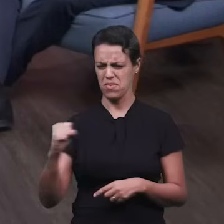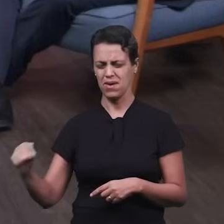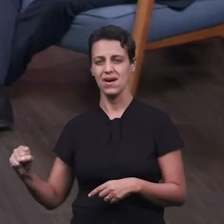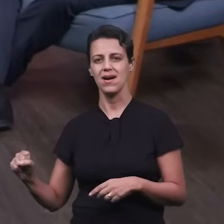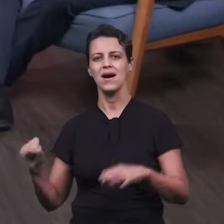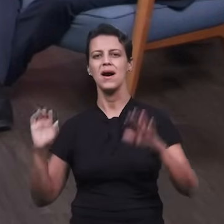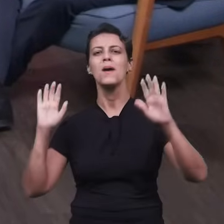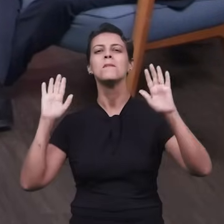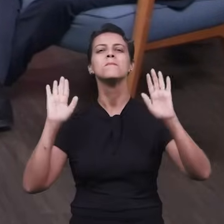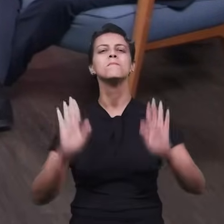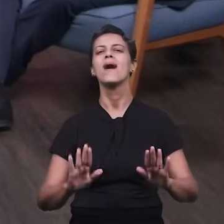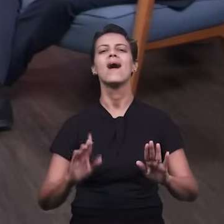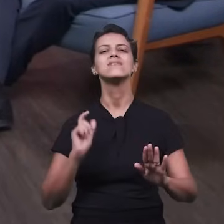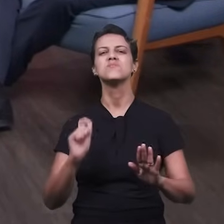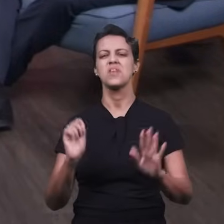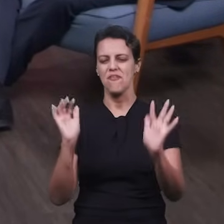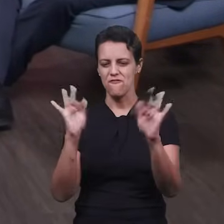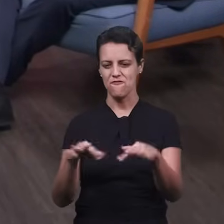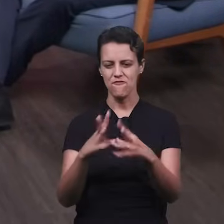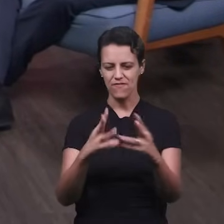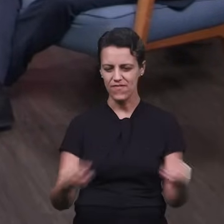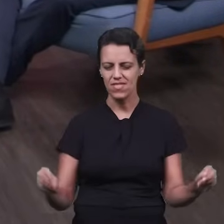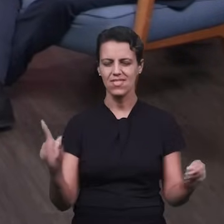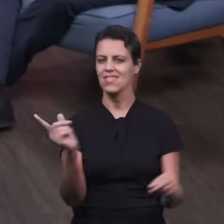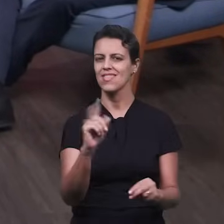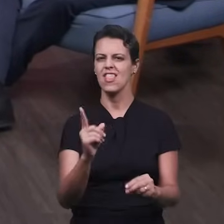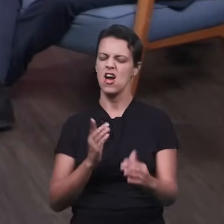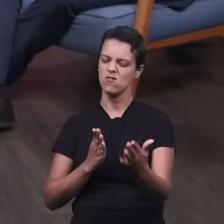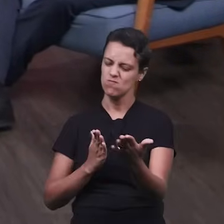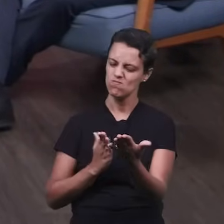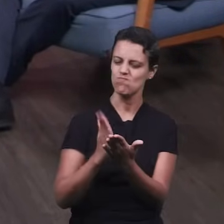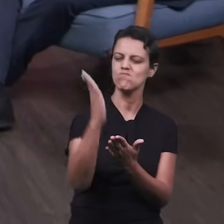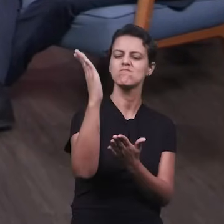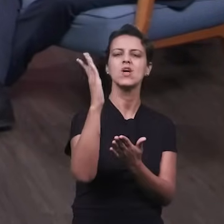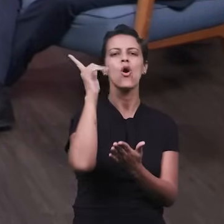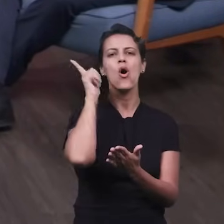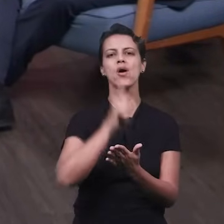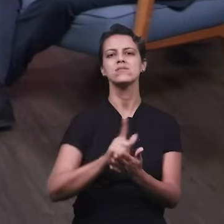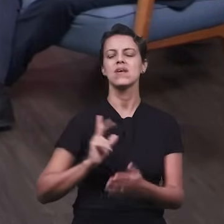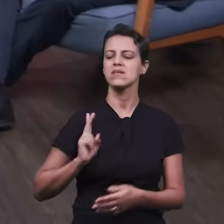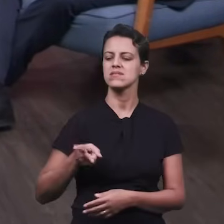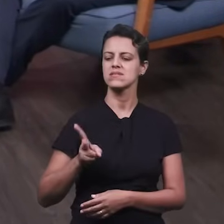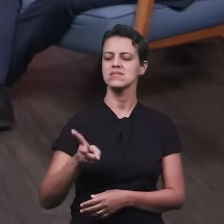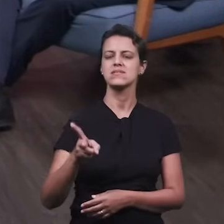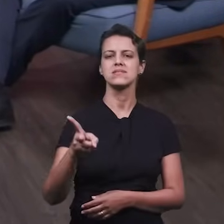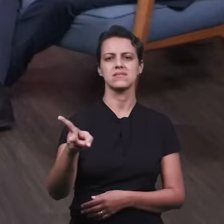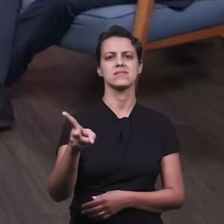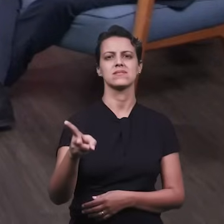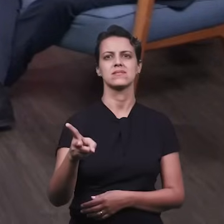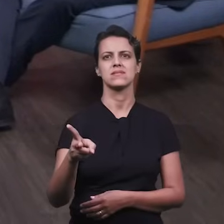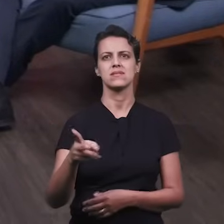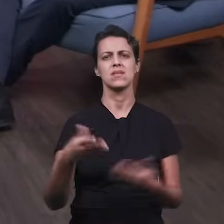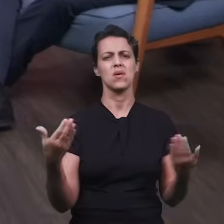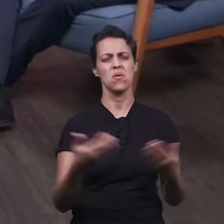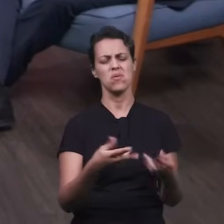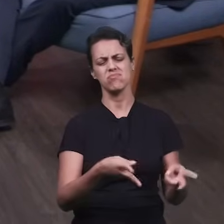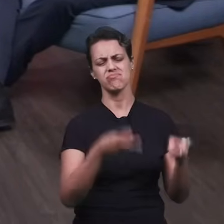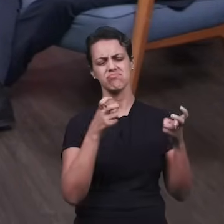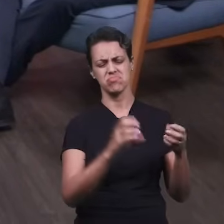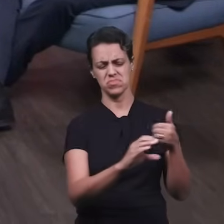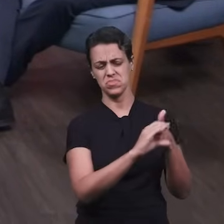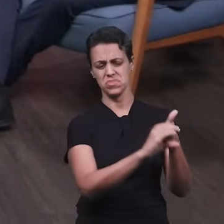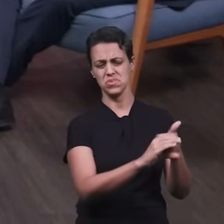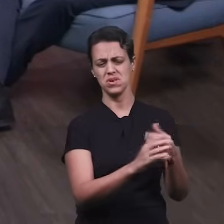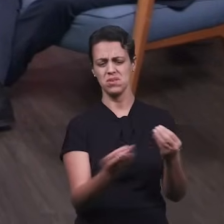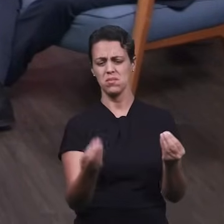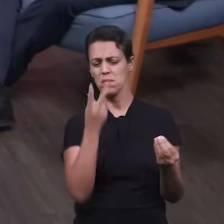da secularização, né, que foi dada ao Evangelho, transformando o cristianismo numa sigla, como nós usamos